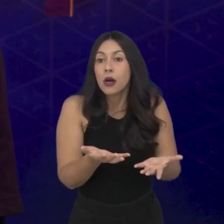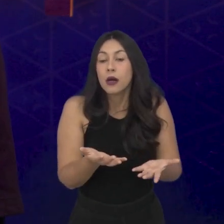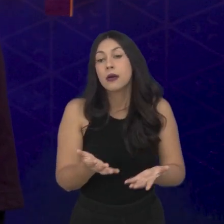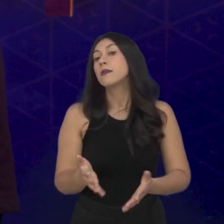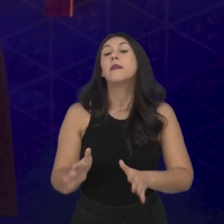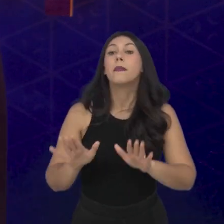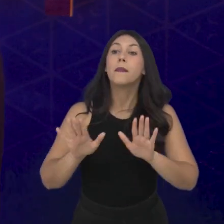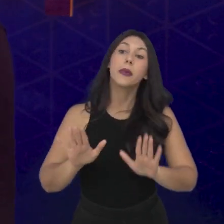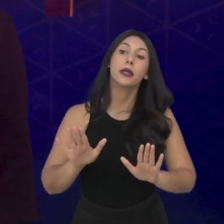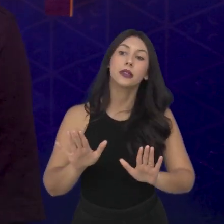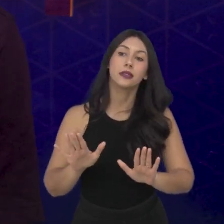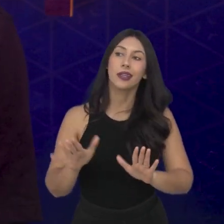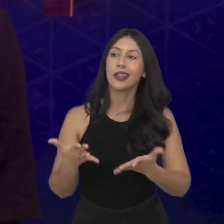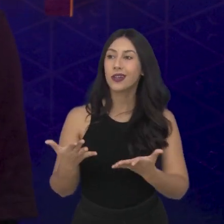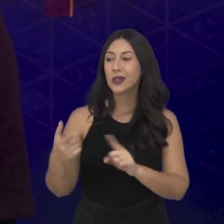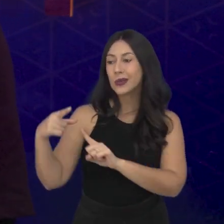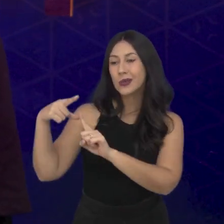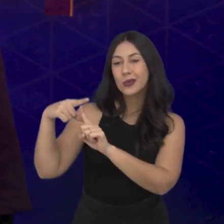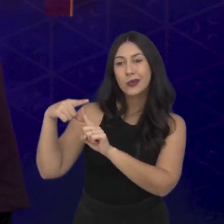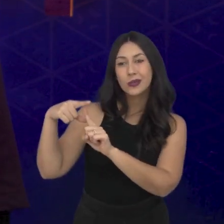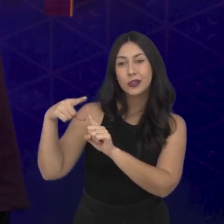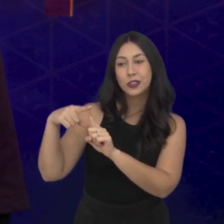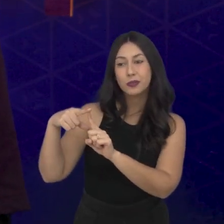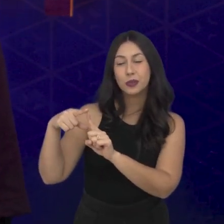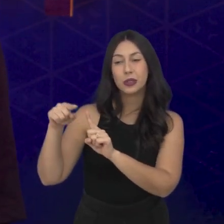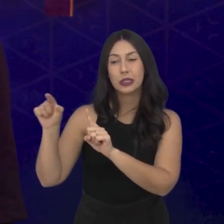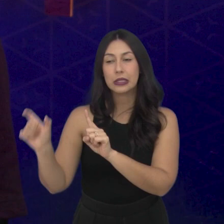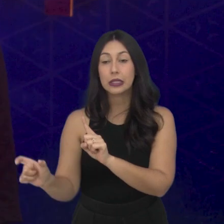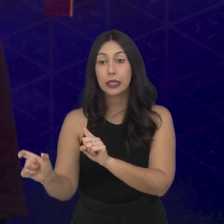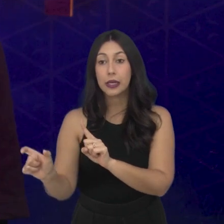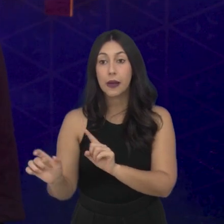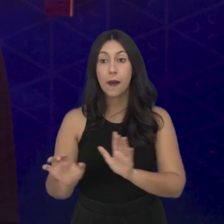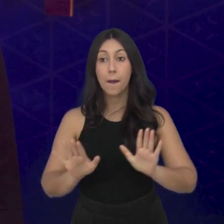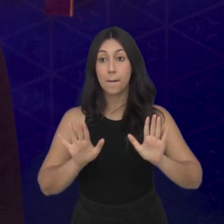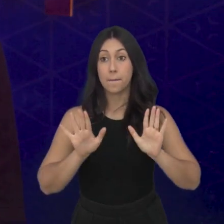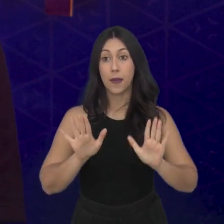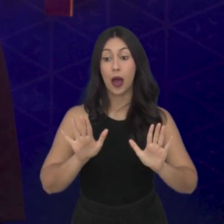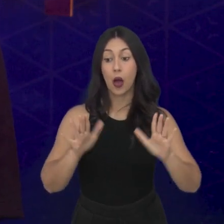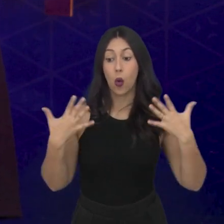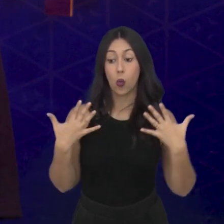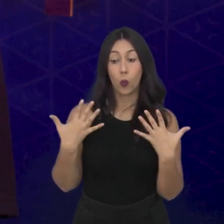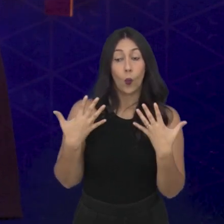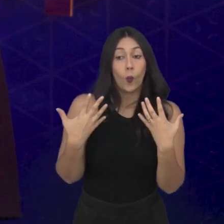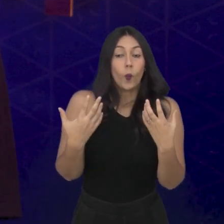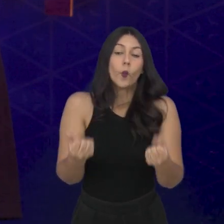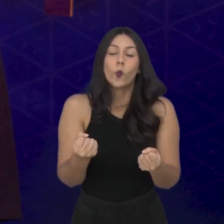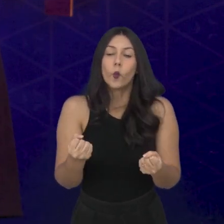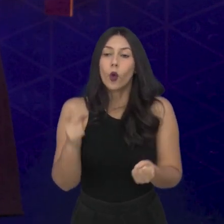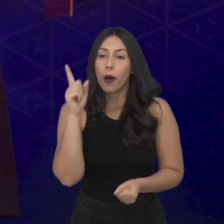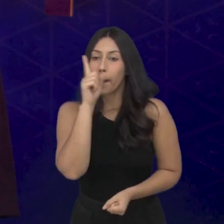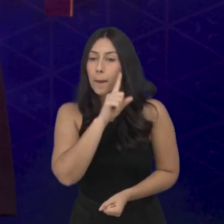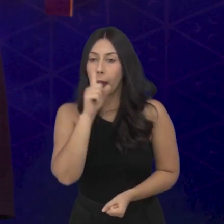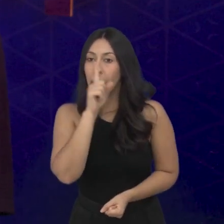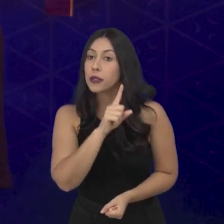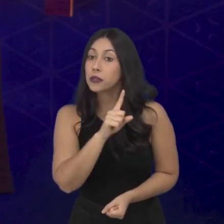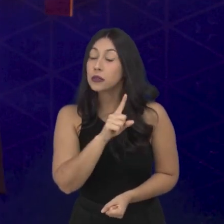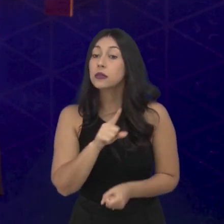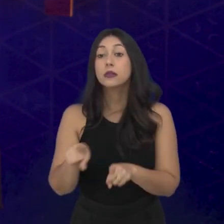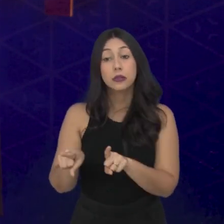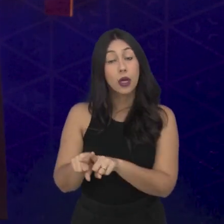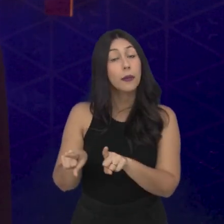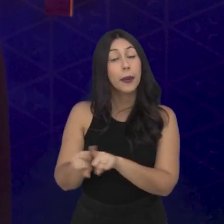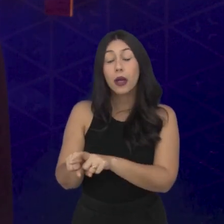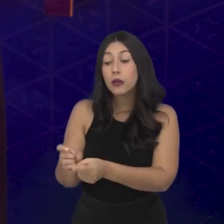Só que é um subgênero, né? Agora, o Healing Fiction, ele traz ele é uma